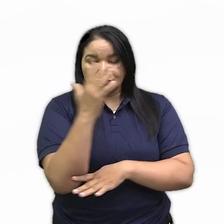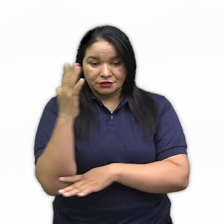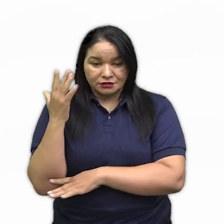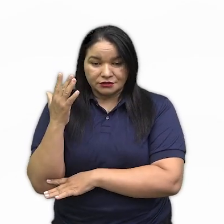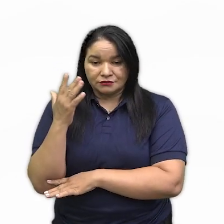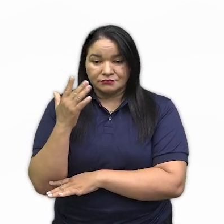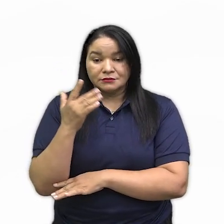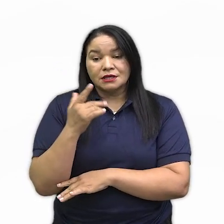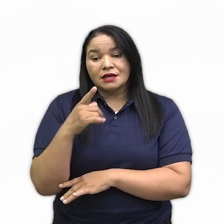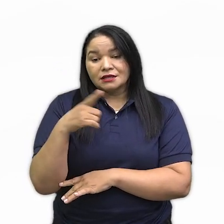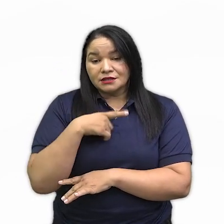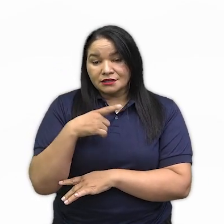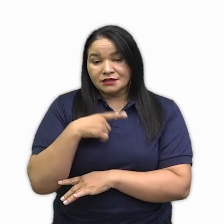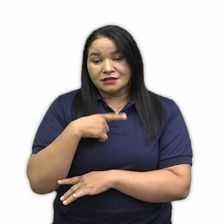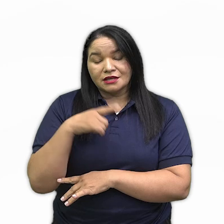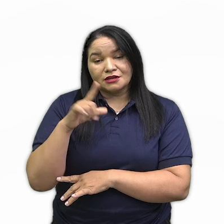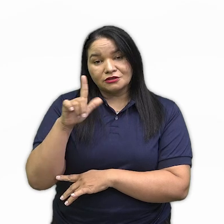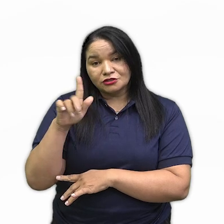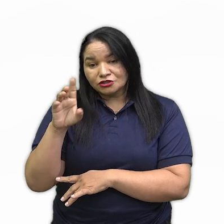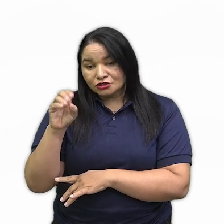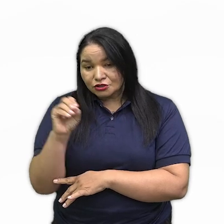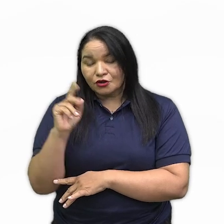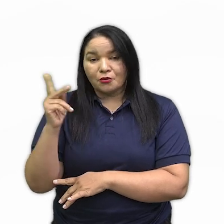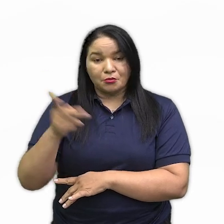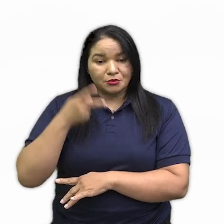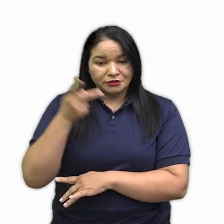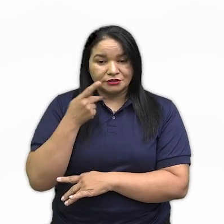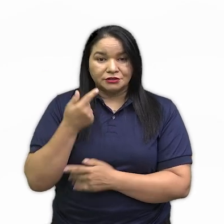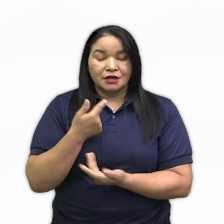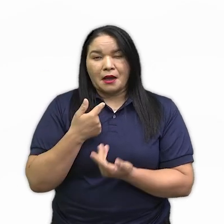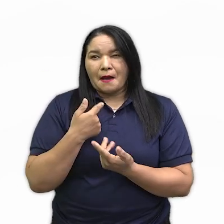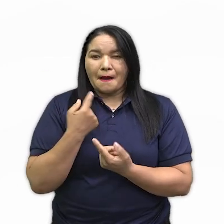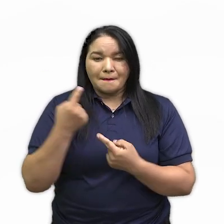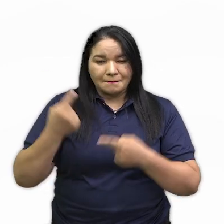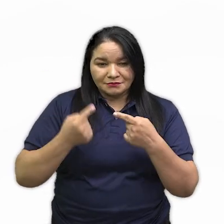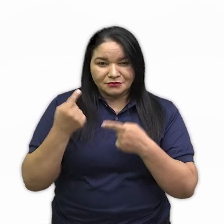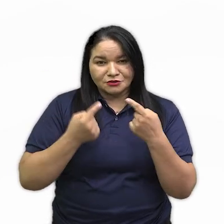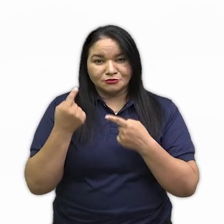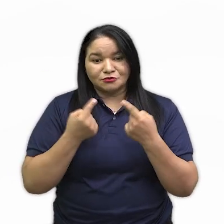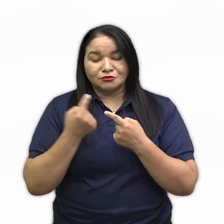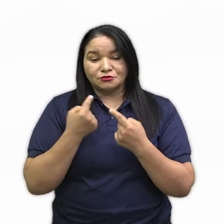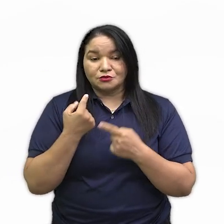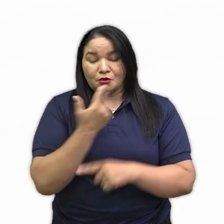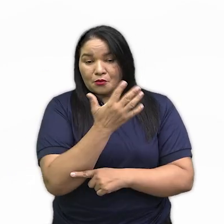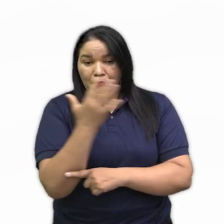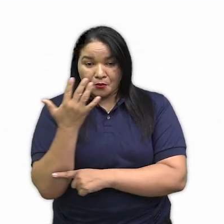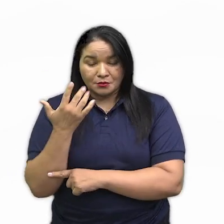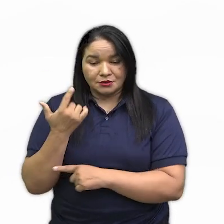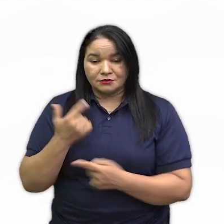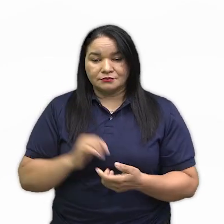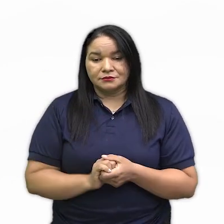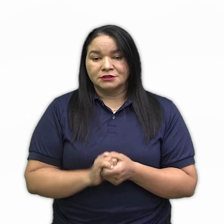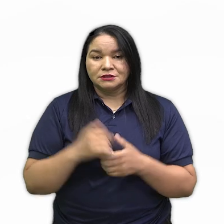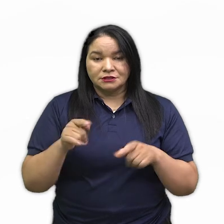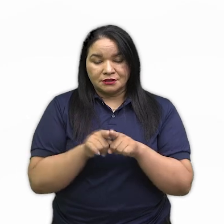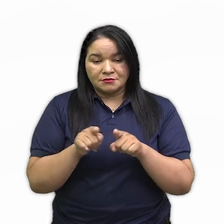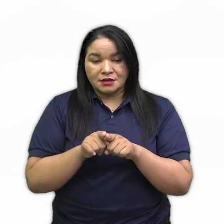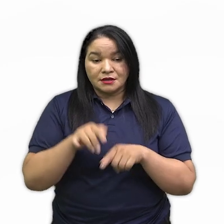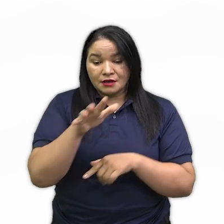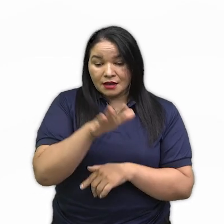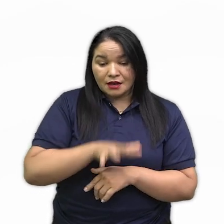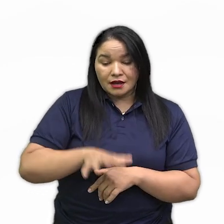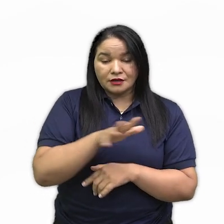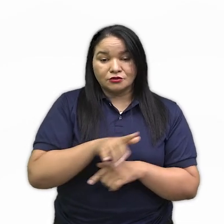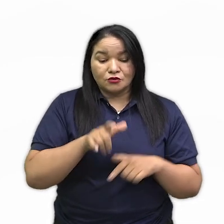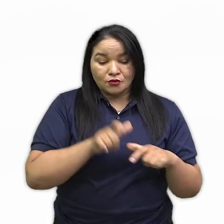tenha a geopolítica nessa briga ali por esses recursos naturais, certo? Estuda principalmente a questão espacial dos territórios, ou